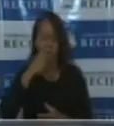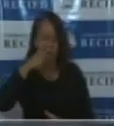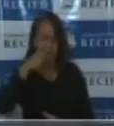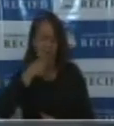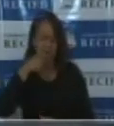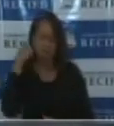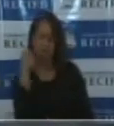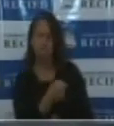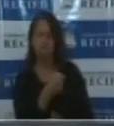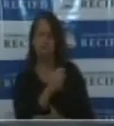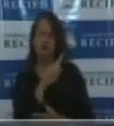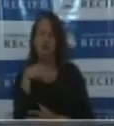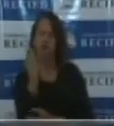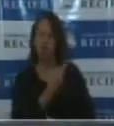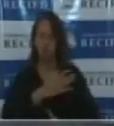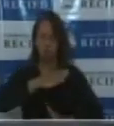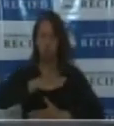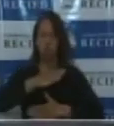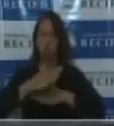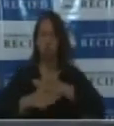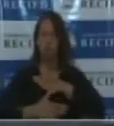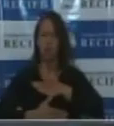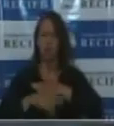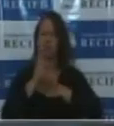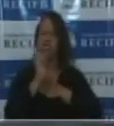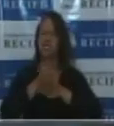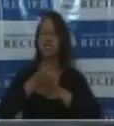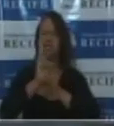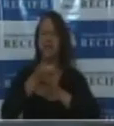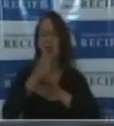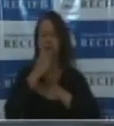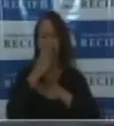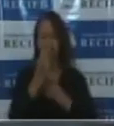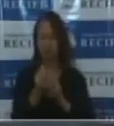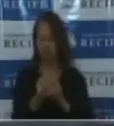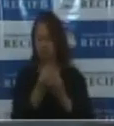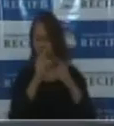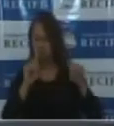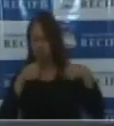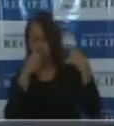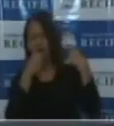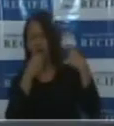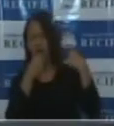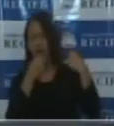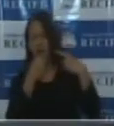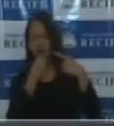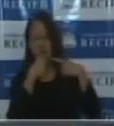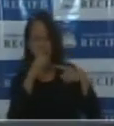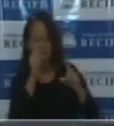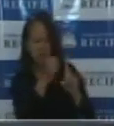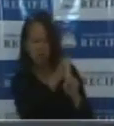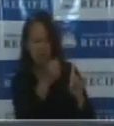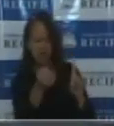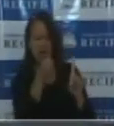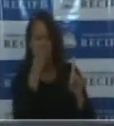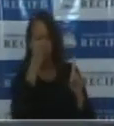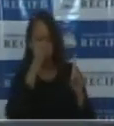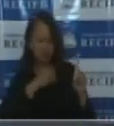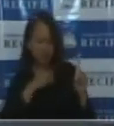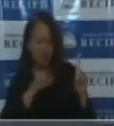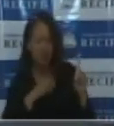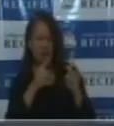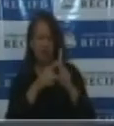machista, nossos corpos são sempre subjugados, maltratados, violentados e